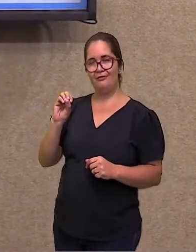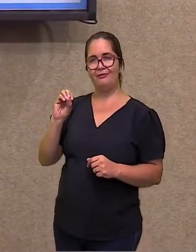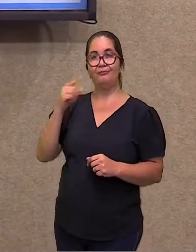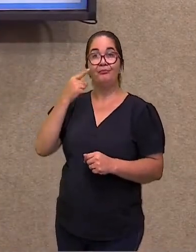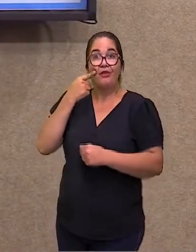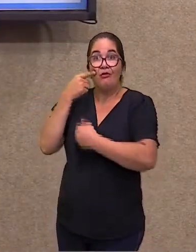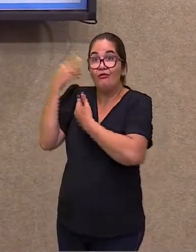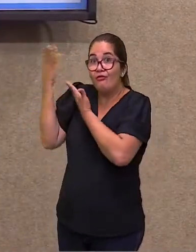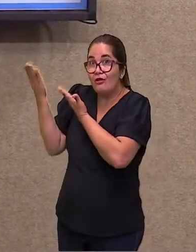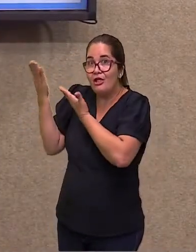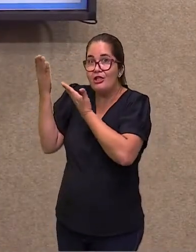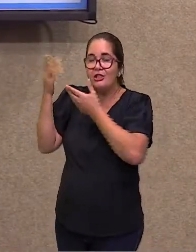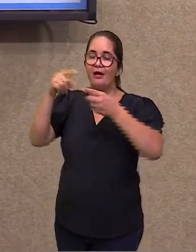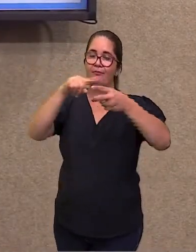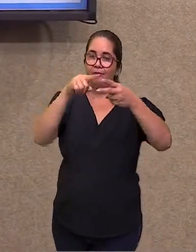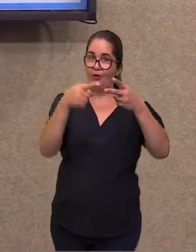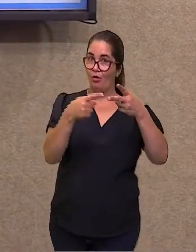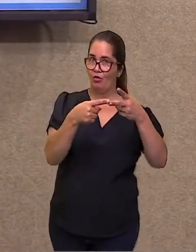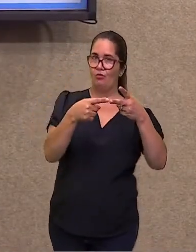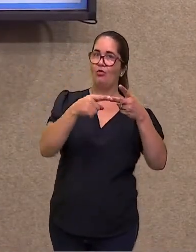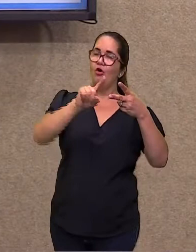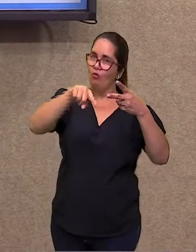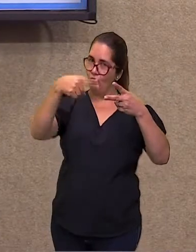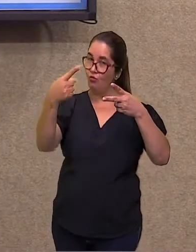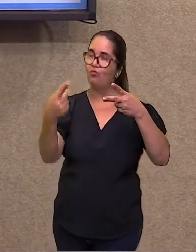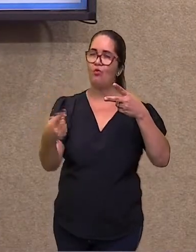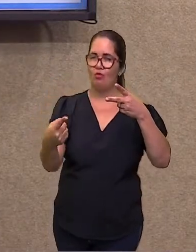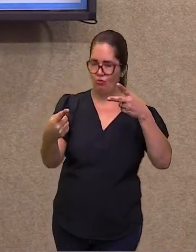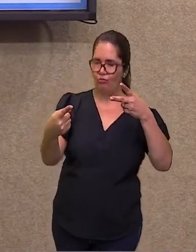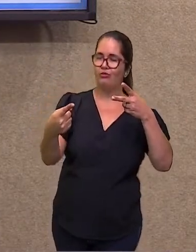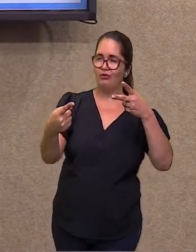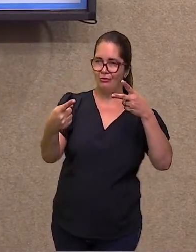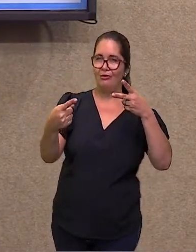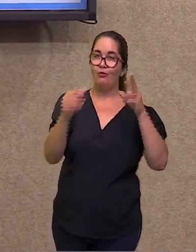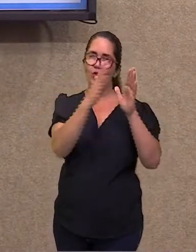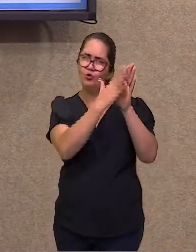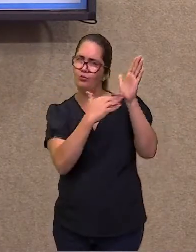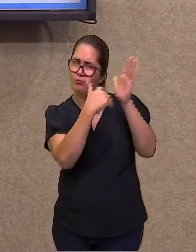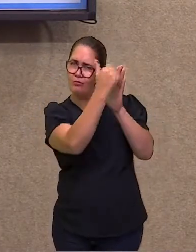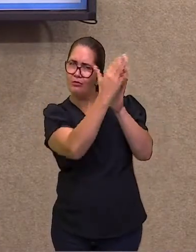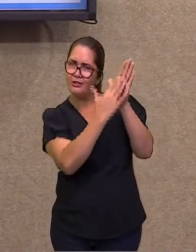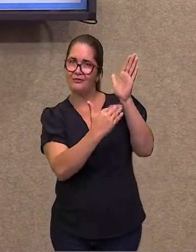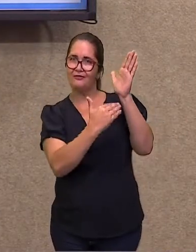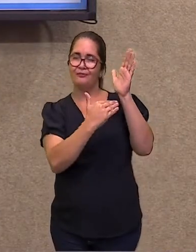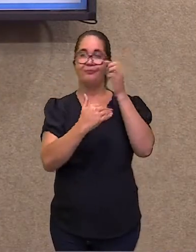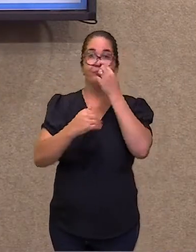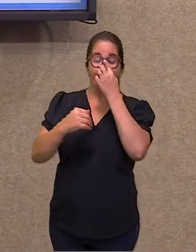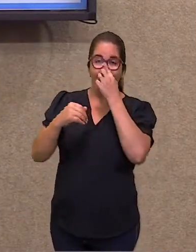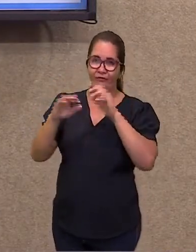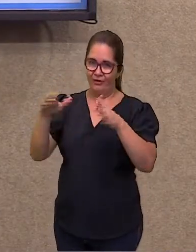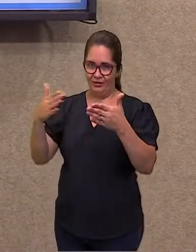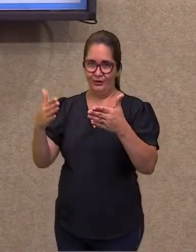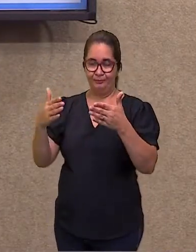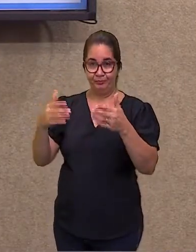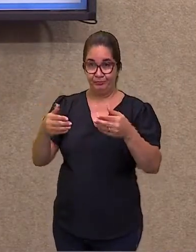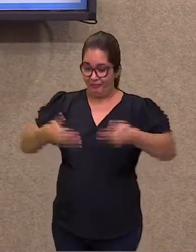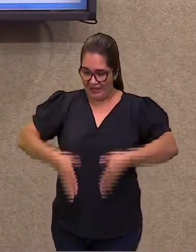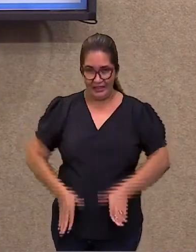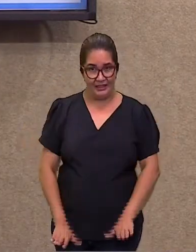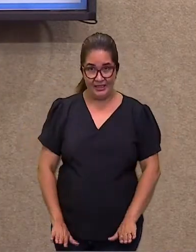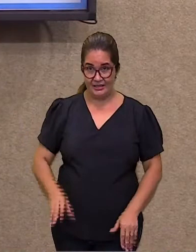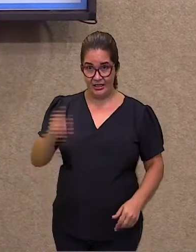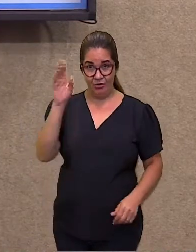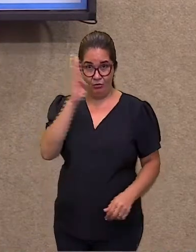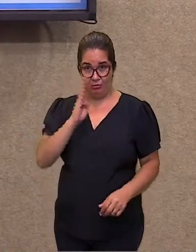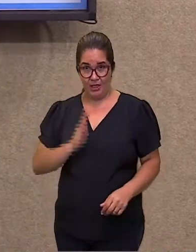colocar ela aqui porque ela é muito interessante. Ele não nasceu no Brasil. Olha que bacana. Mas como assim ele